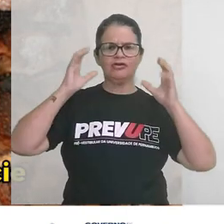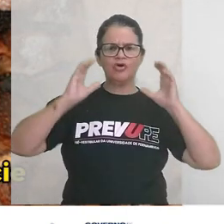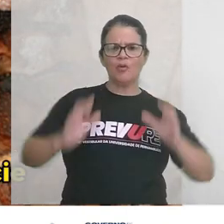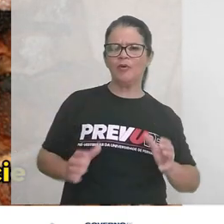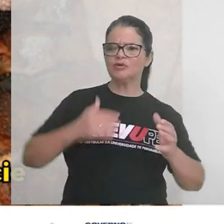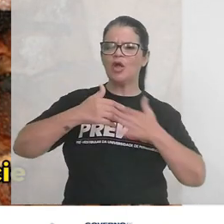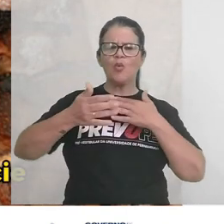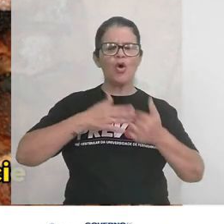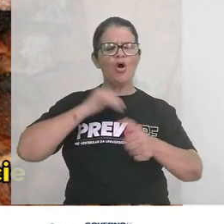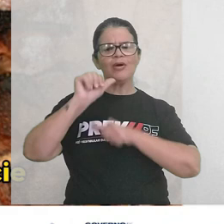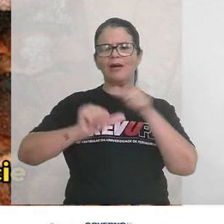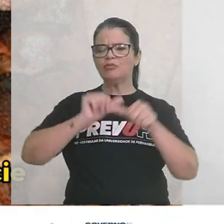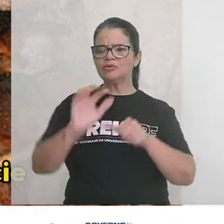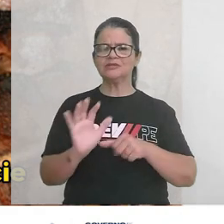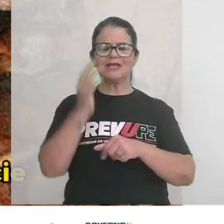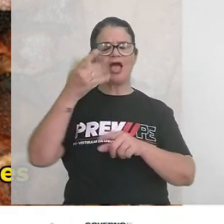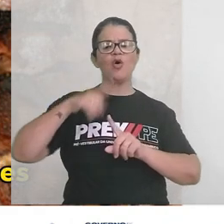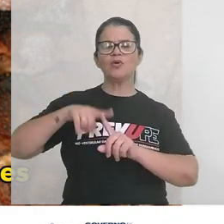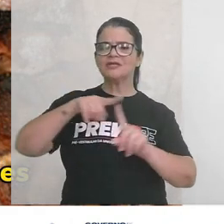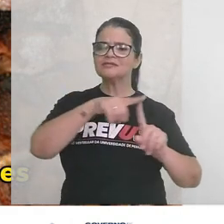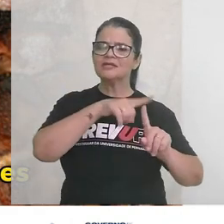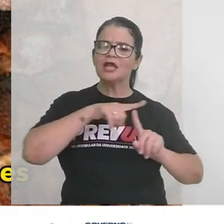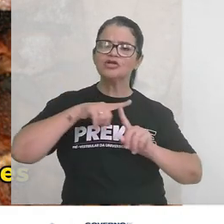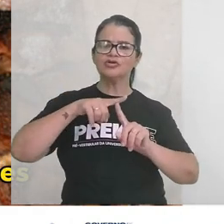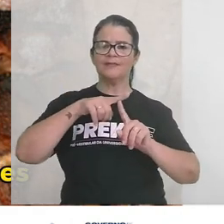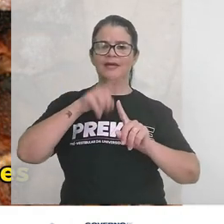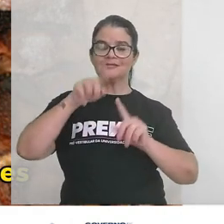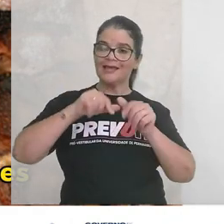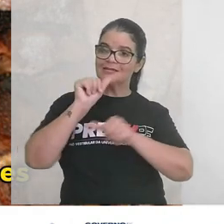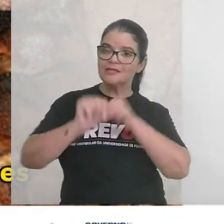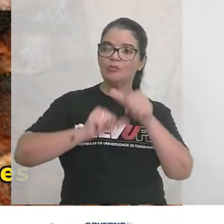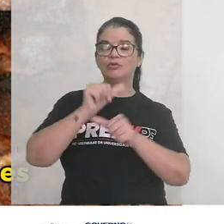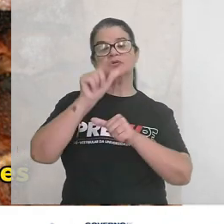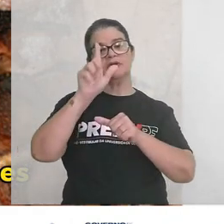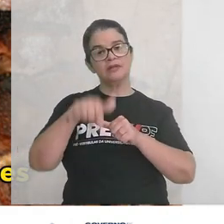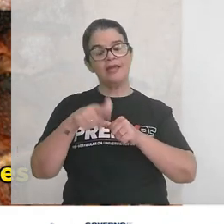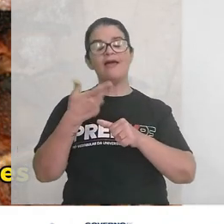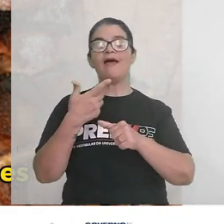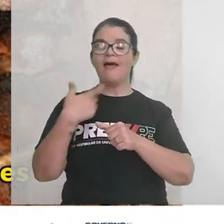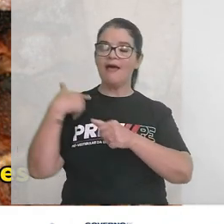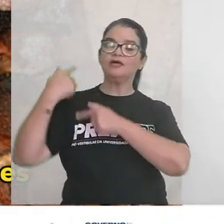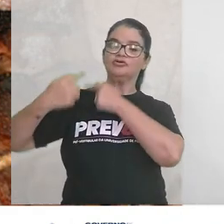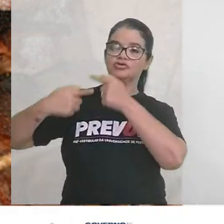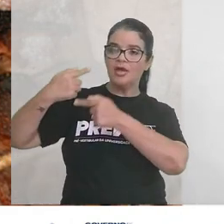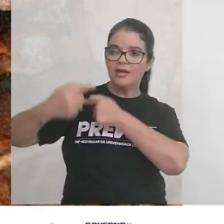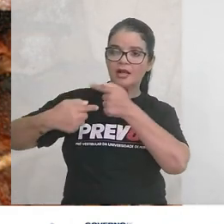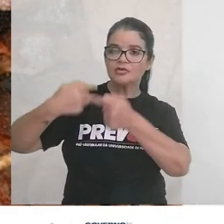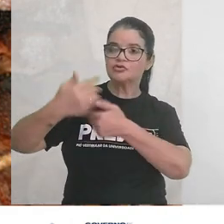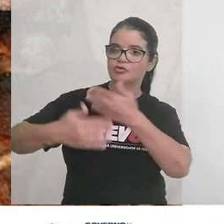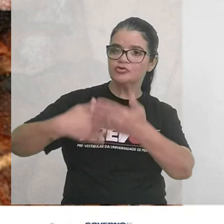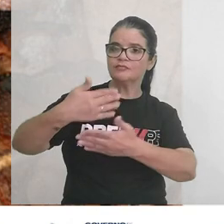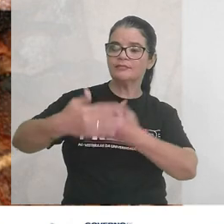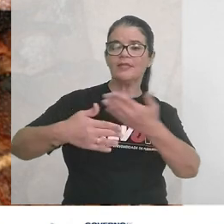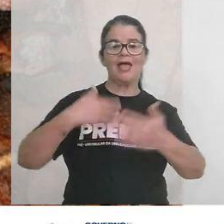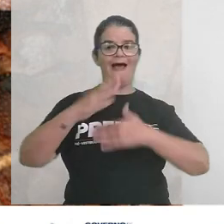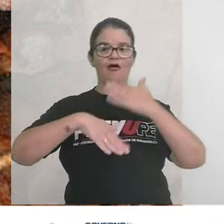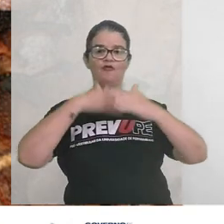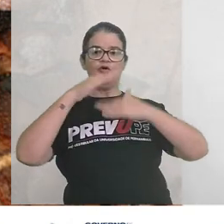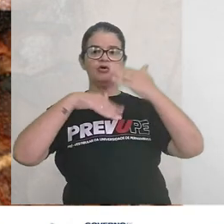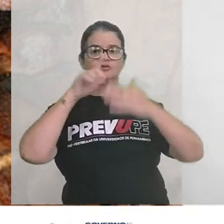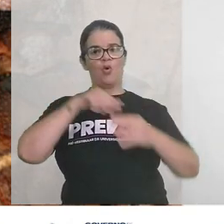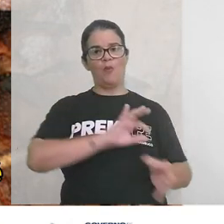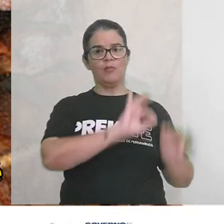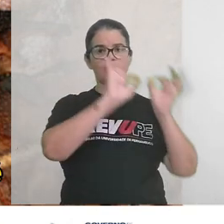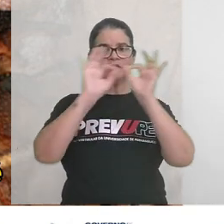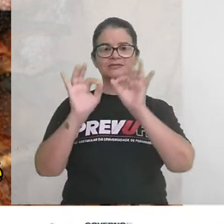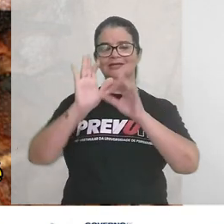Qualquer mudança que aconteça na espécie e que essa mudança é passada ao longo de gerações e a evolução não é um processo que